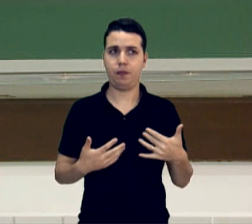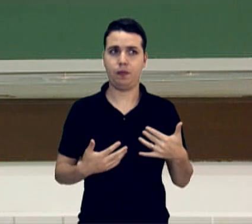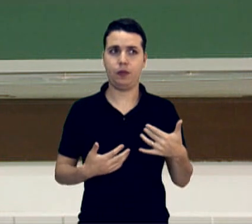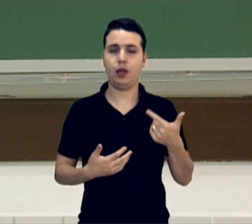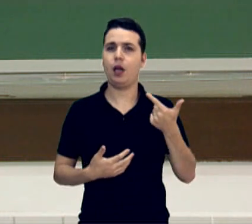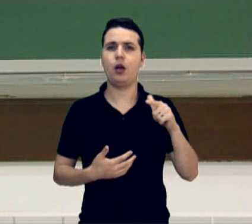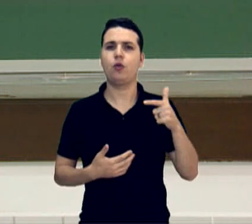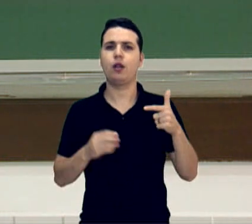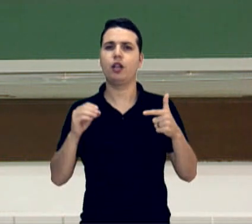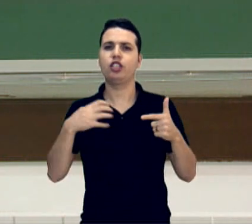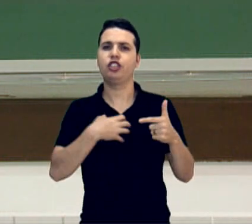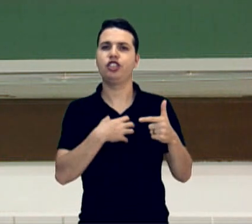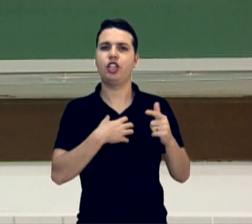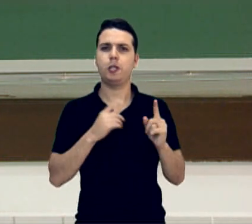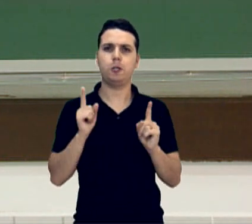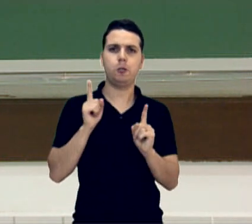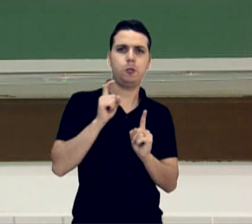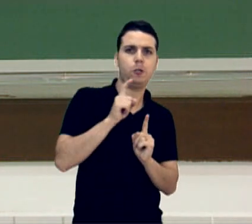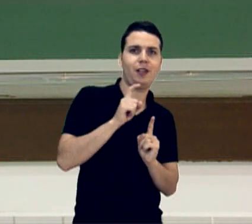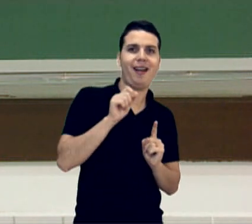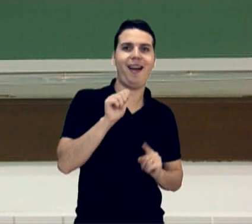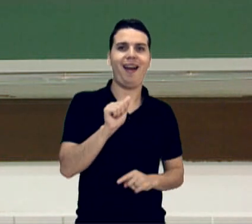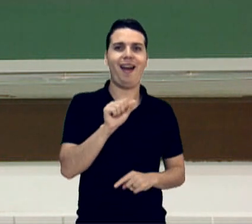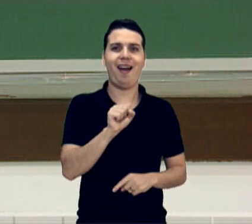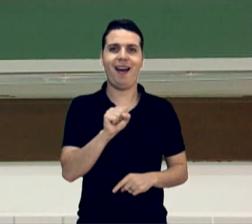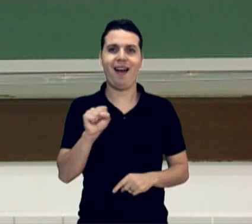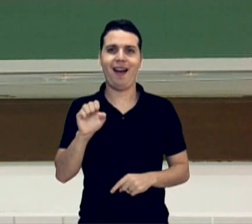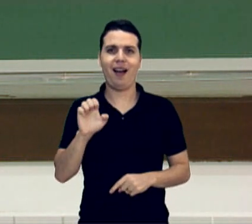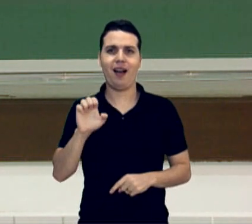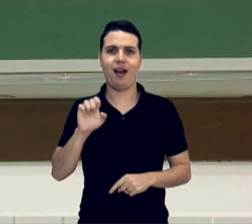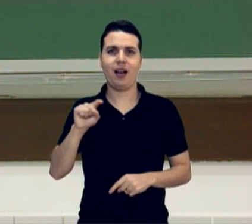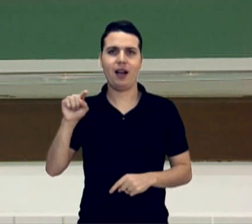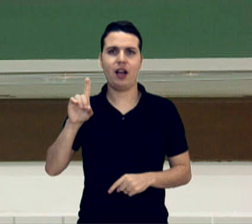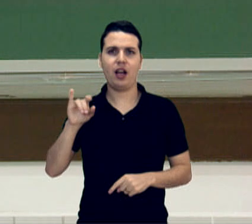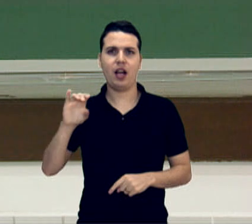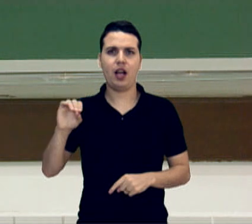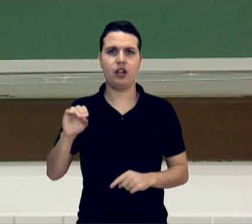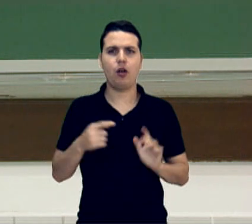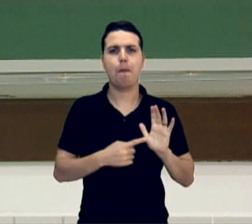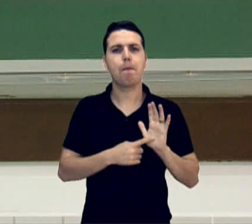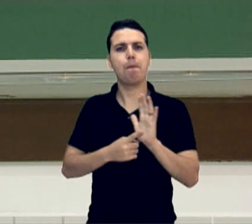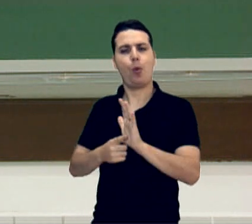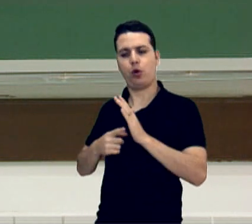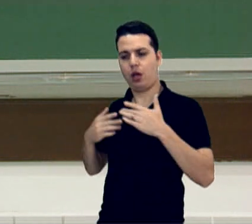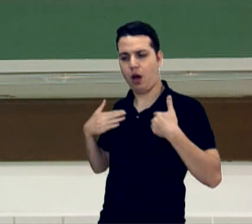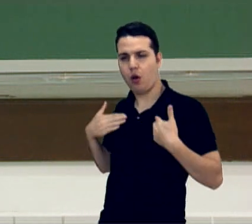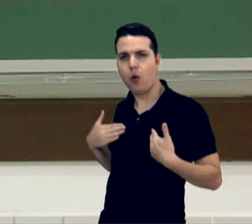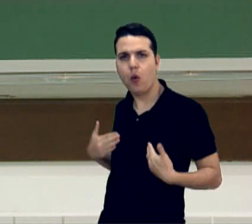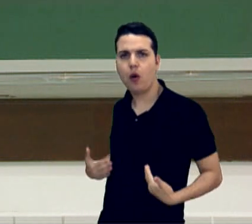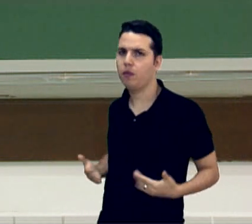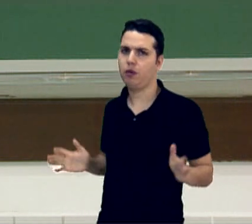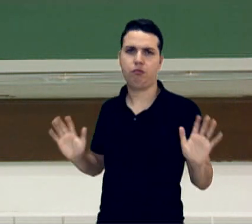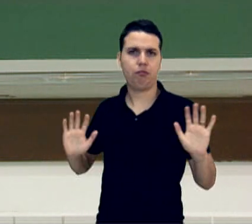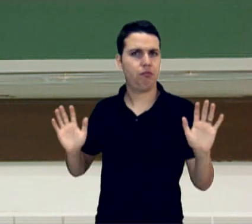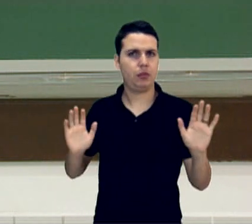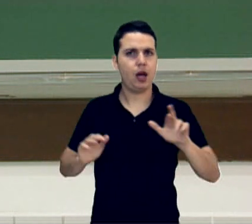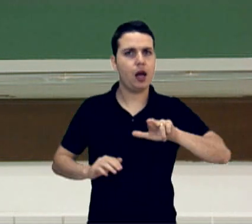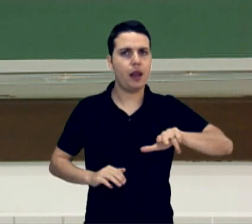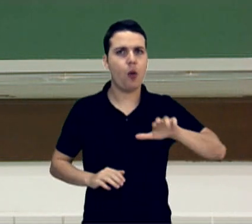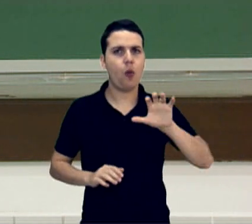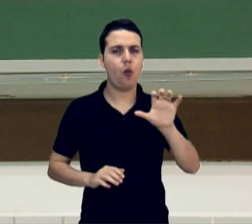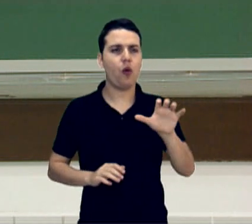de assédio, de sexualidade, de ficar mostrando o corpo, né? Não é uma